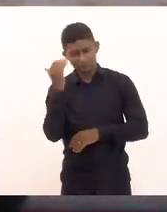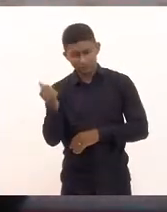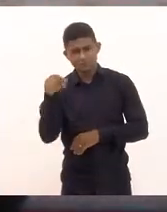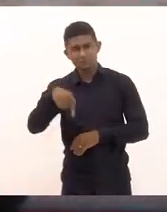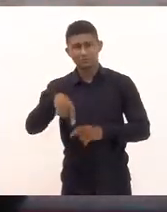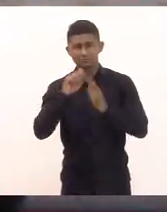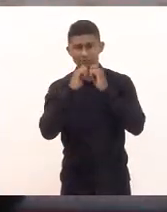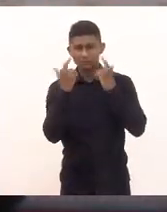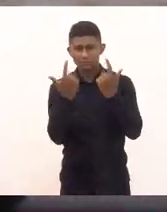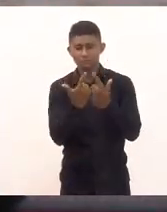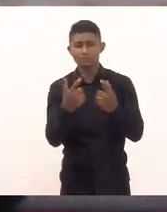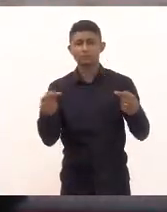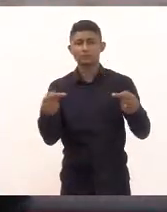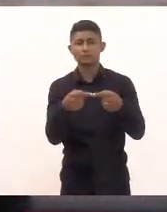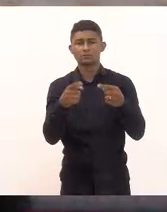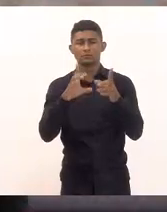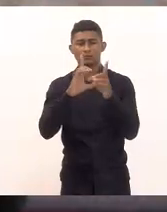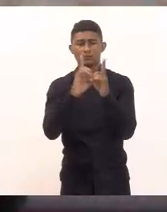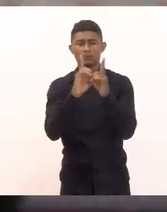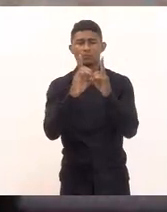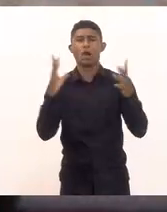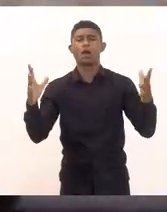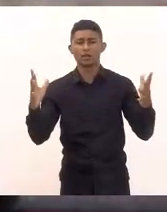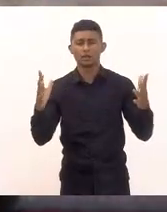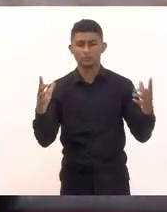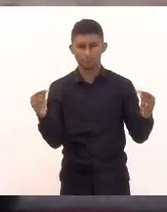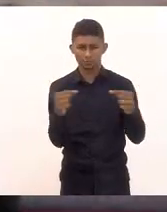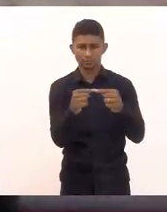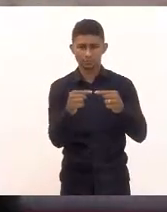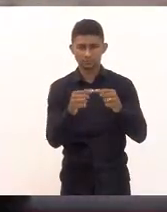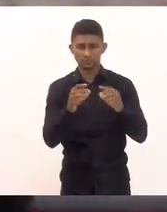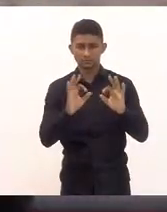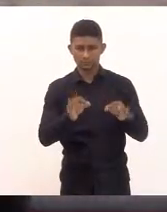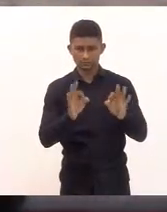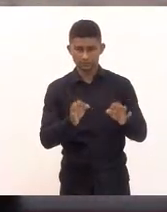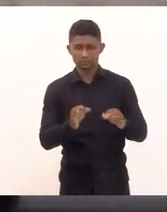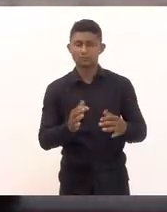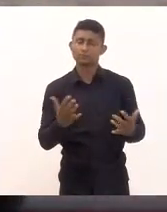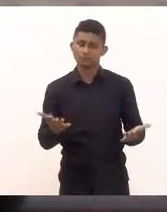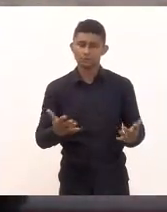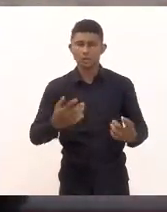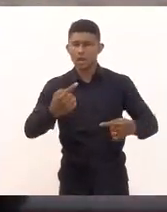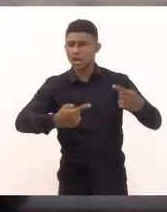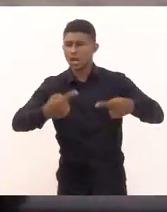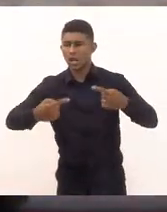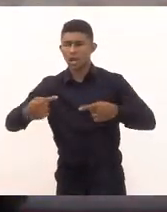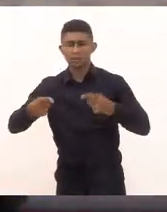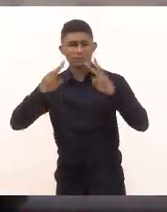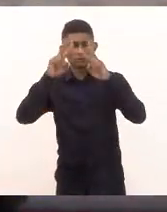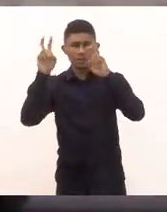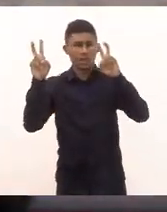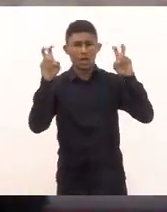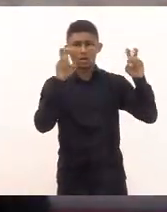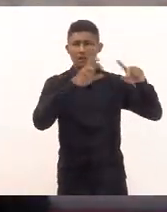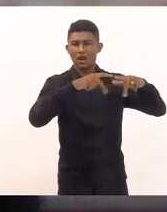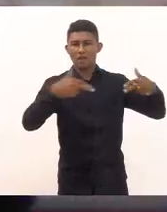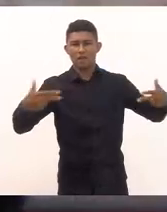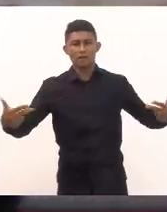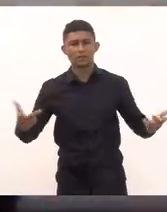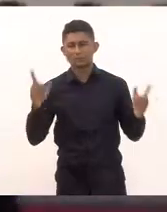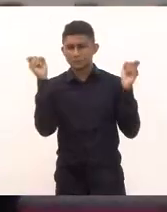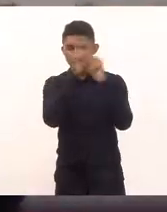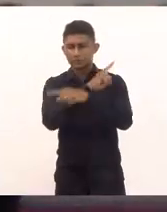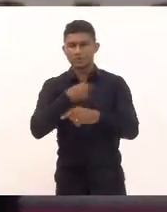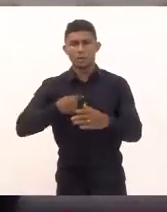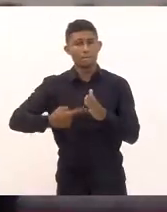a Casa sempre foi muito responsável em ampliar o debate nos temas mais difíceis. Eu estou no meu